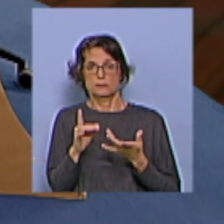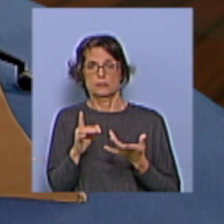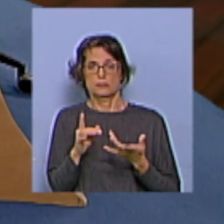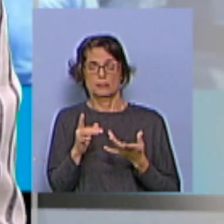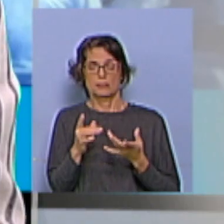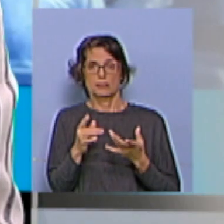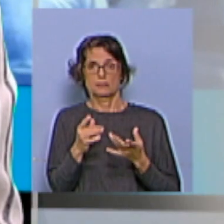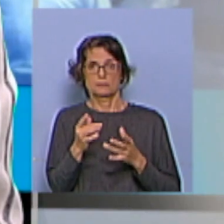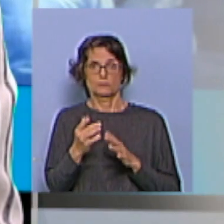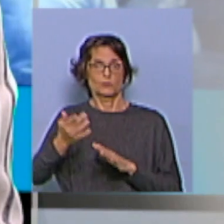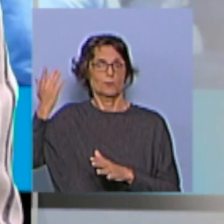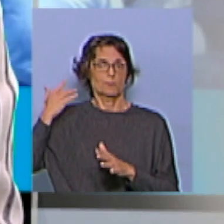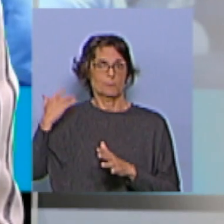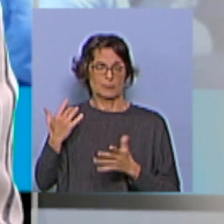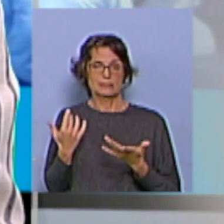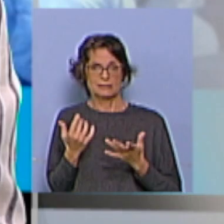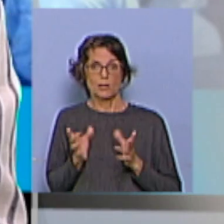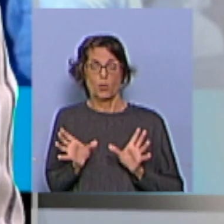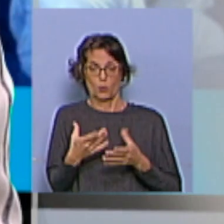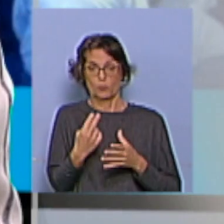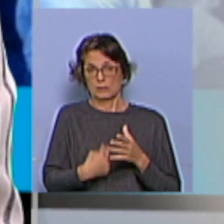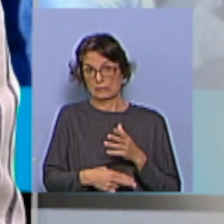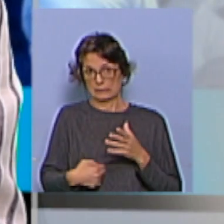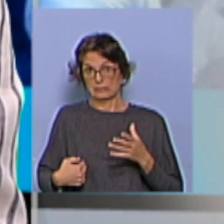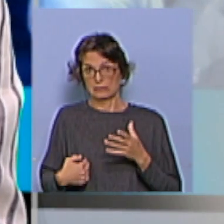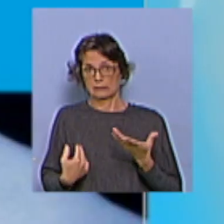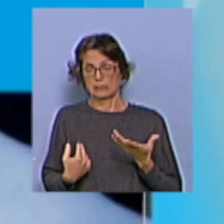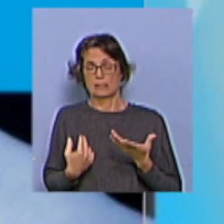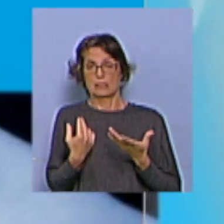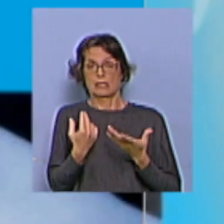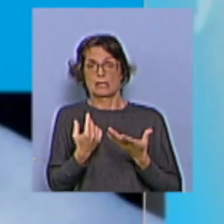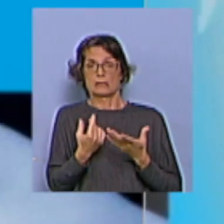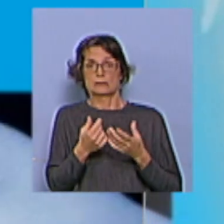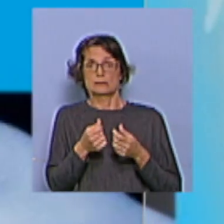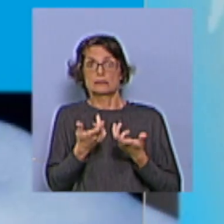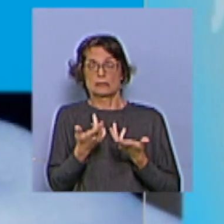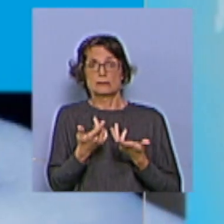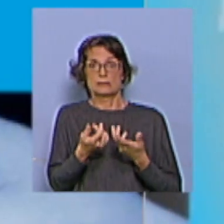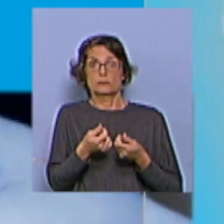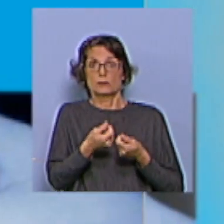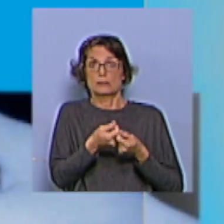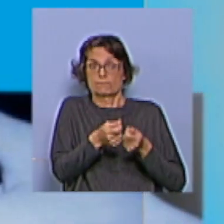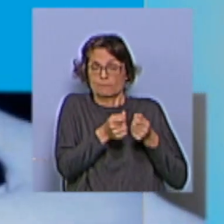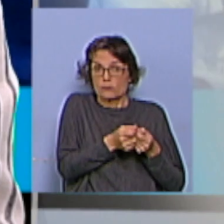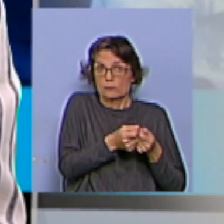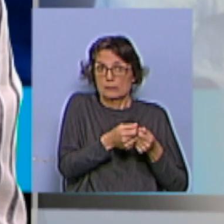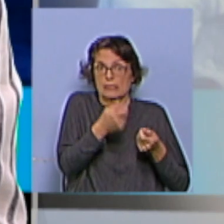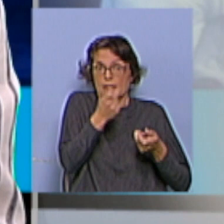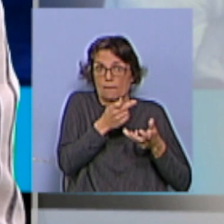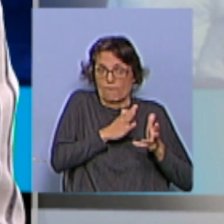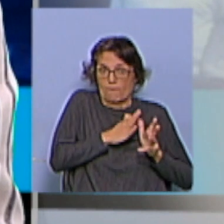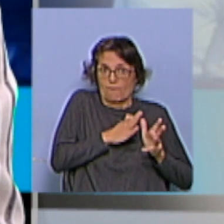é? As primeiras comunidades cristãs, não é? Exatamente, as primeiras comunidades cristãs, e isso não os impediu